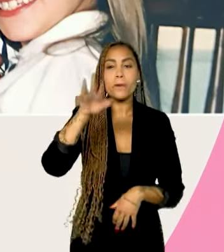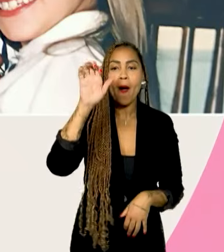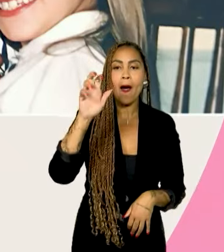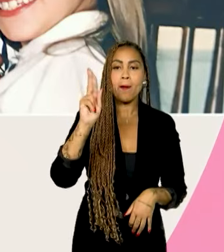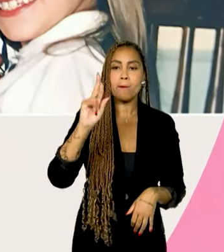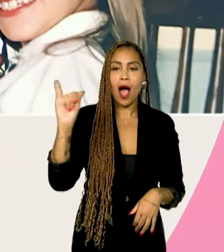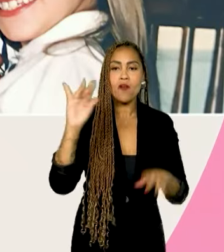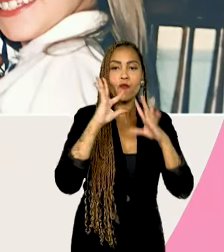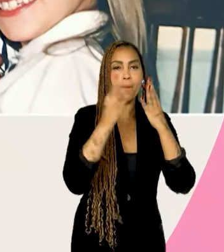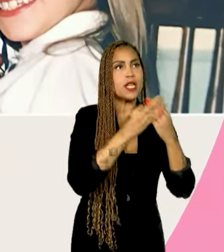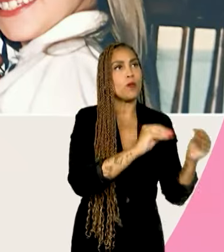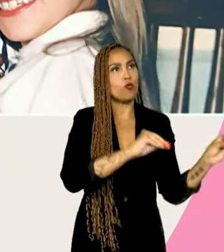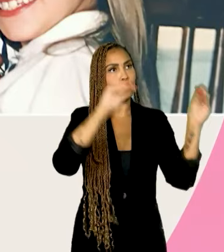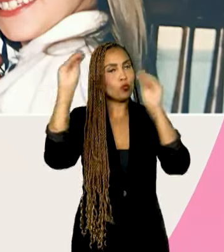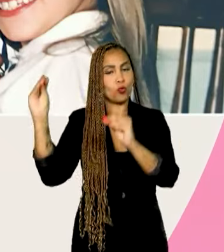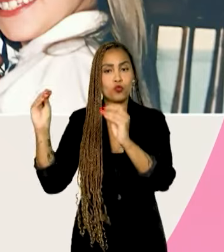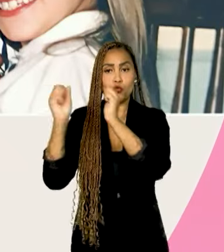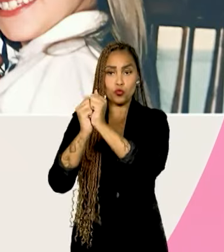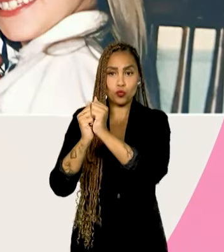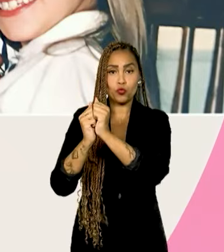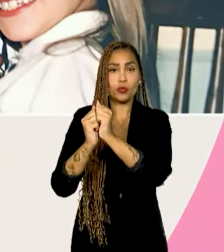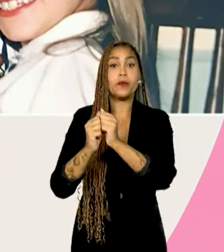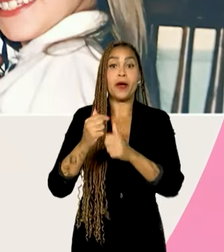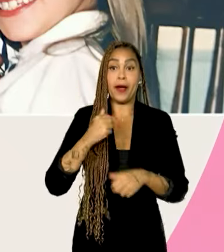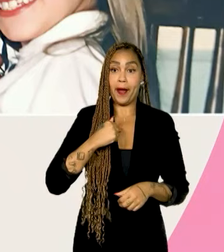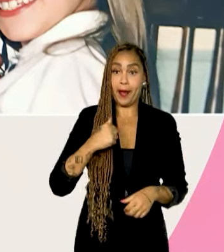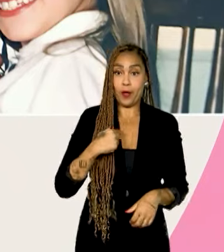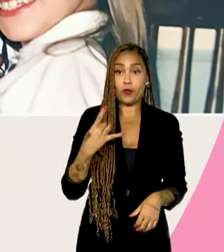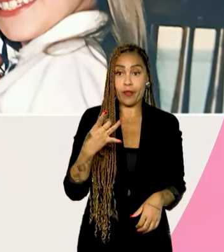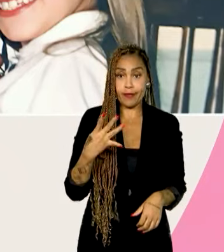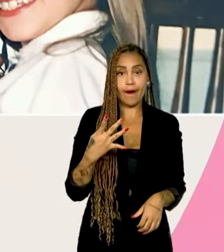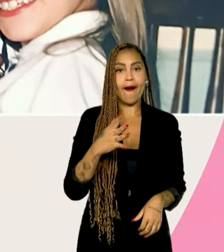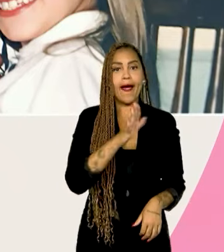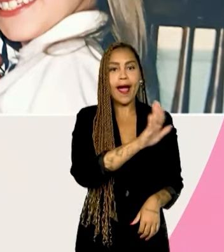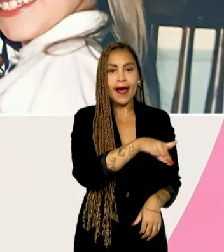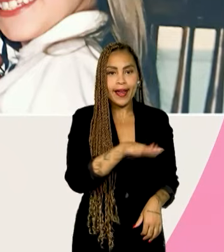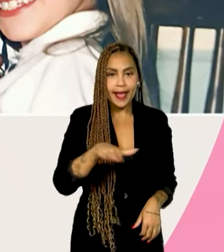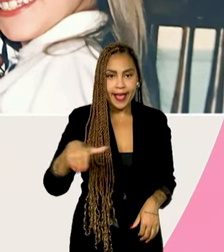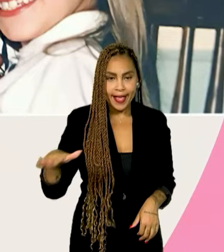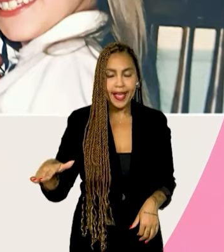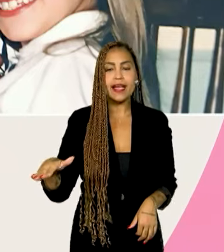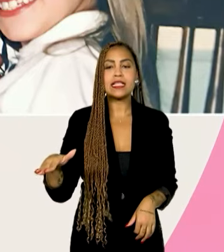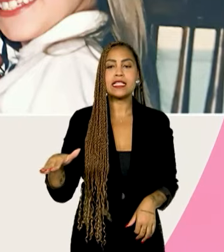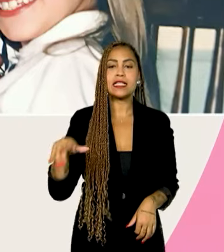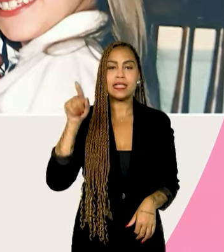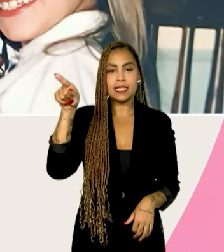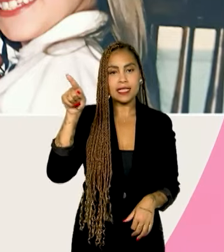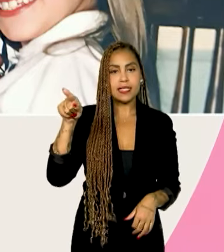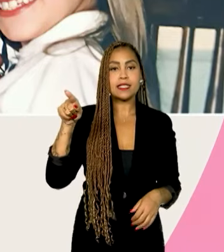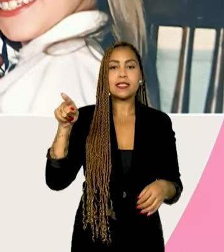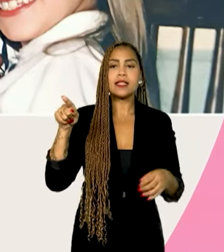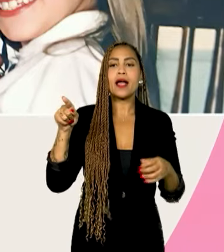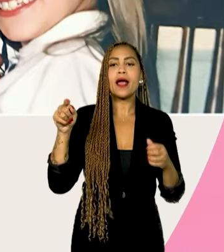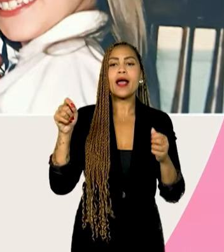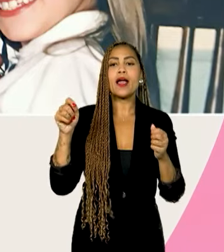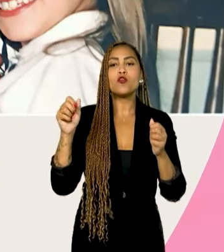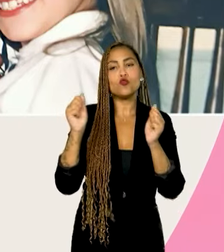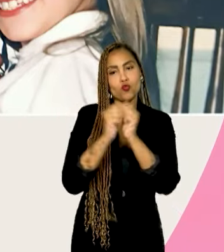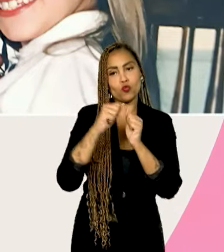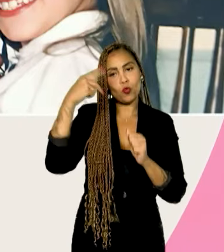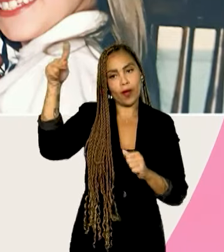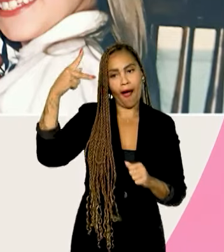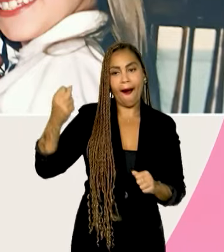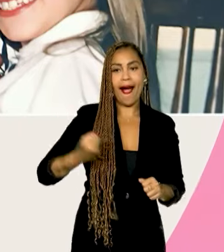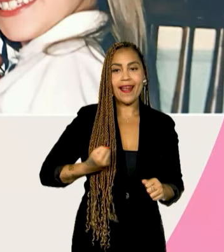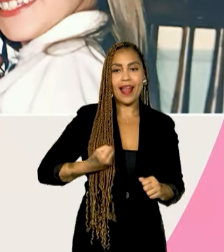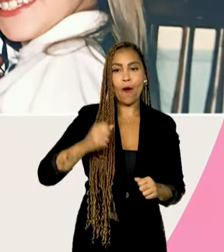família, eu fui sozinho e os adultos foram indo também. Crianças em San Isidro, que é mais próximo ao canal da Telefé, porque tinham que